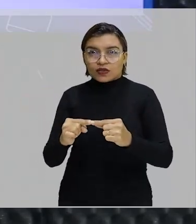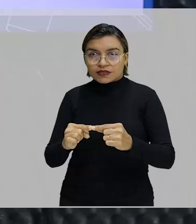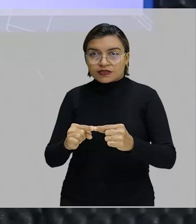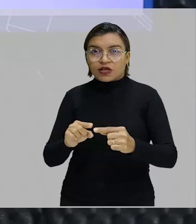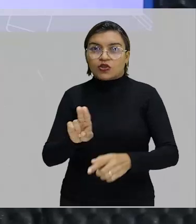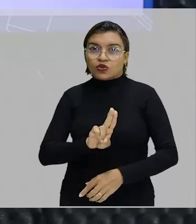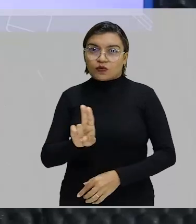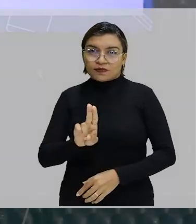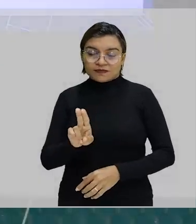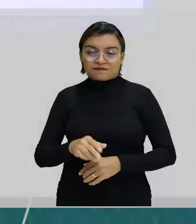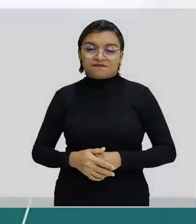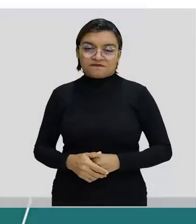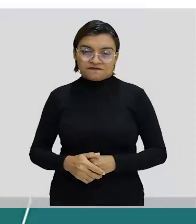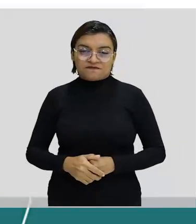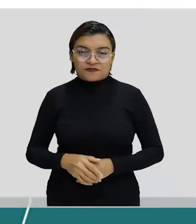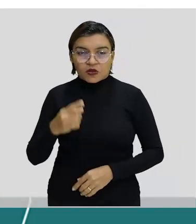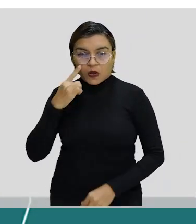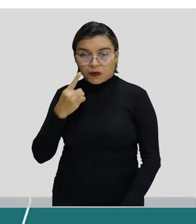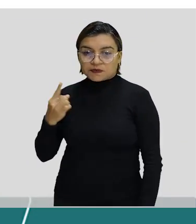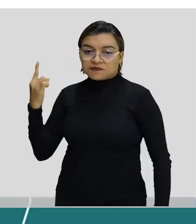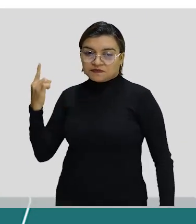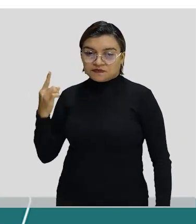bom? Concordâncias nominais são